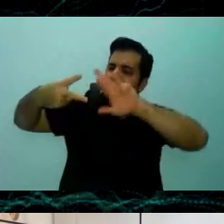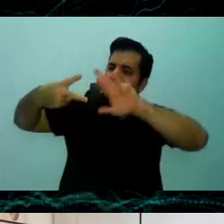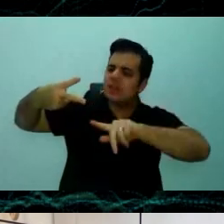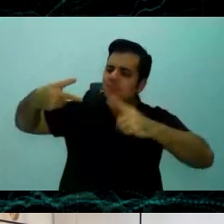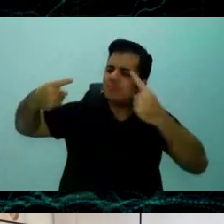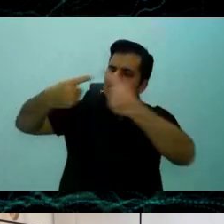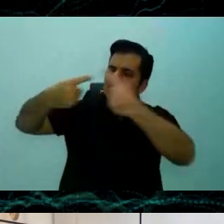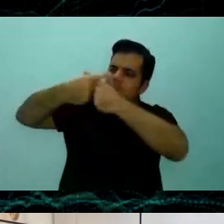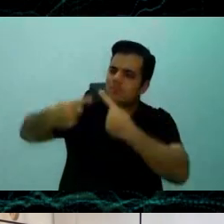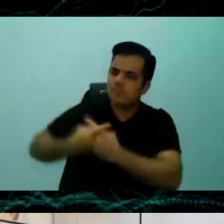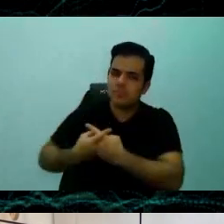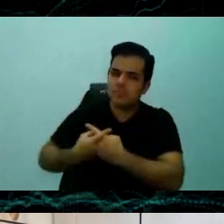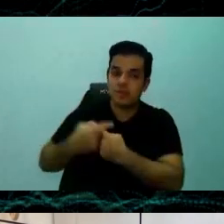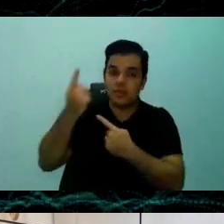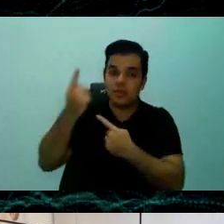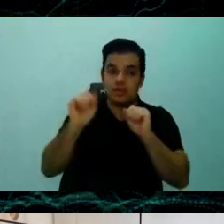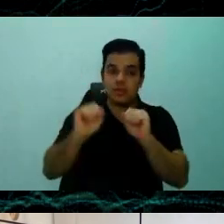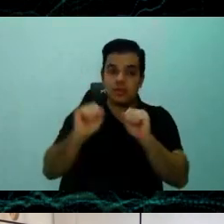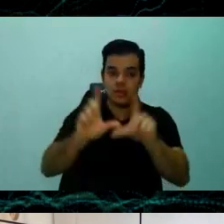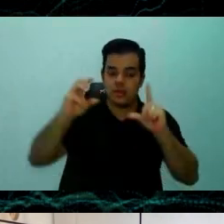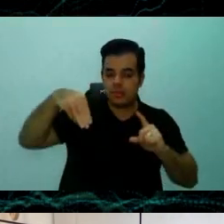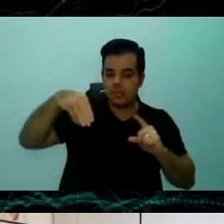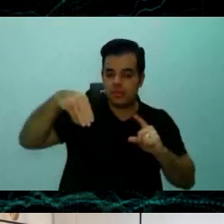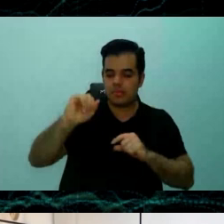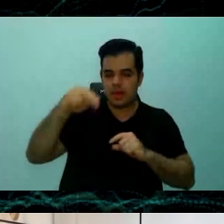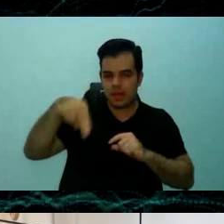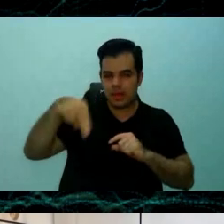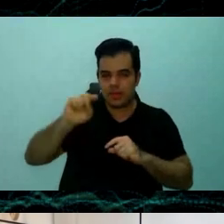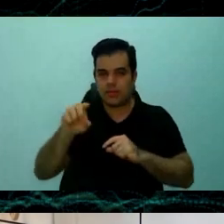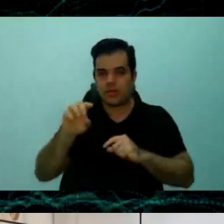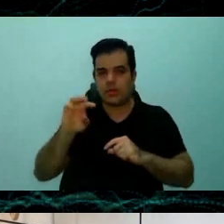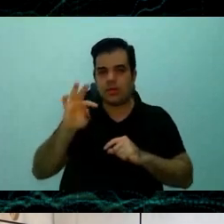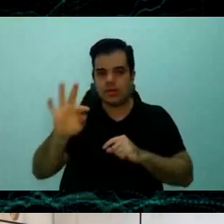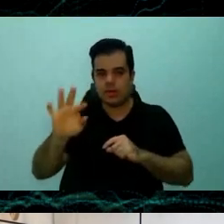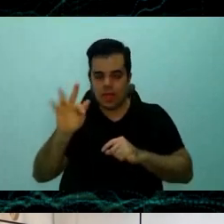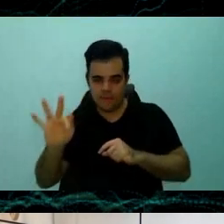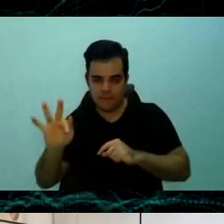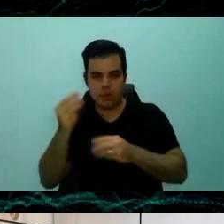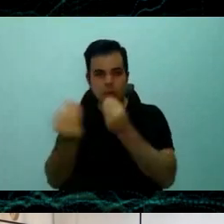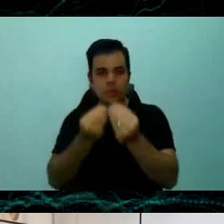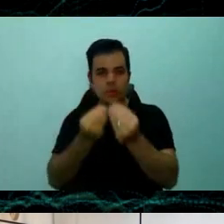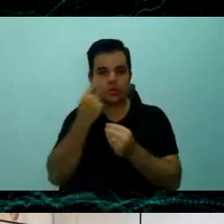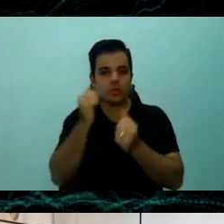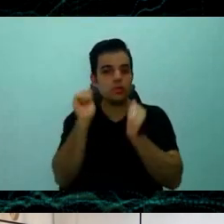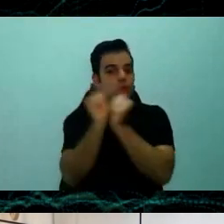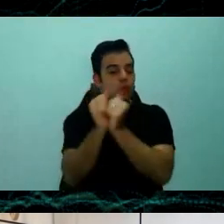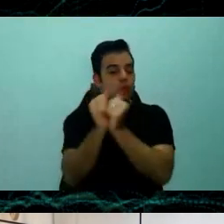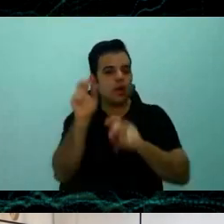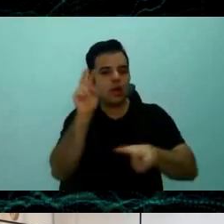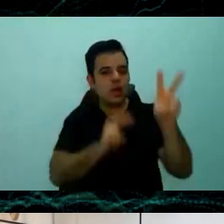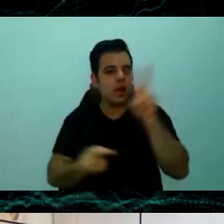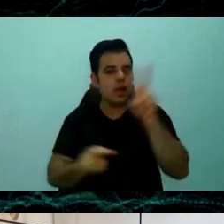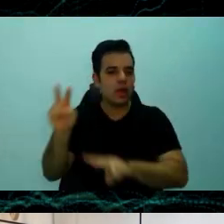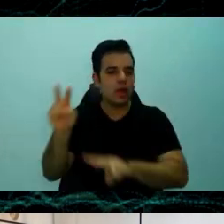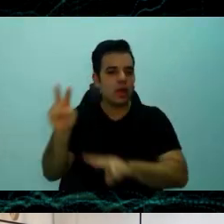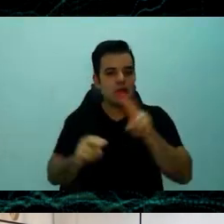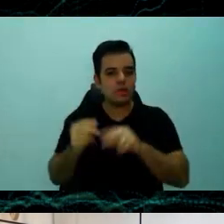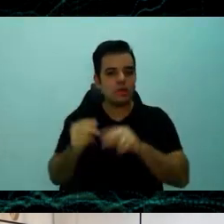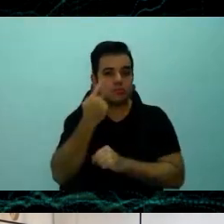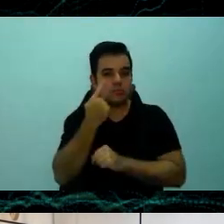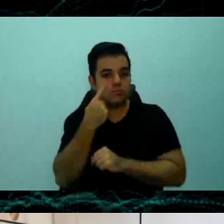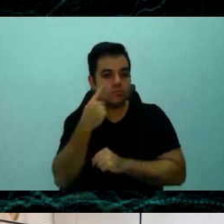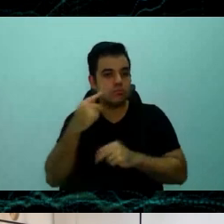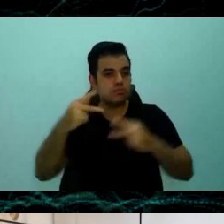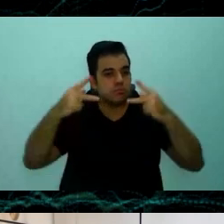esse main.tf aqui, a gente começa a ver junto algumas coisas. Então aqui, ó, Beleza, a gente tem o provider AWS, tá